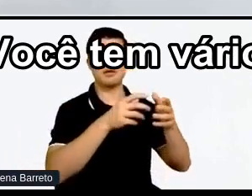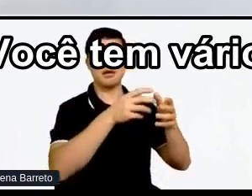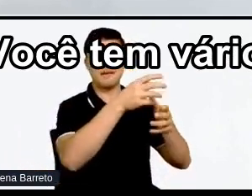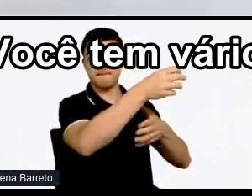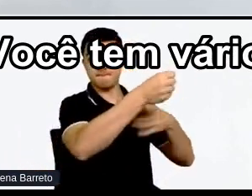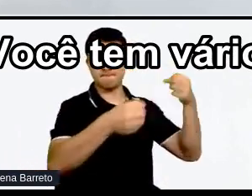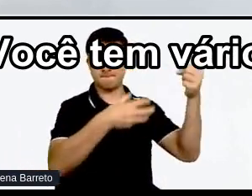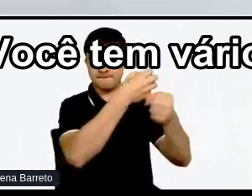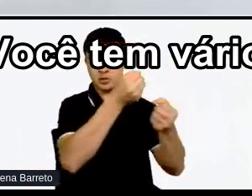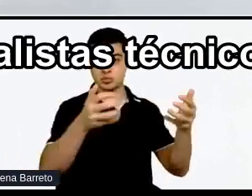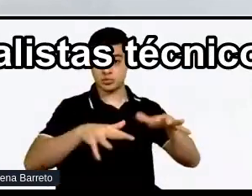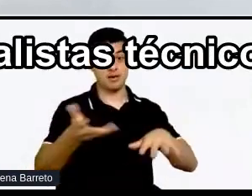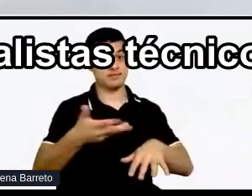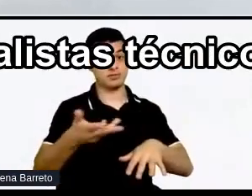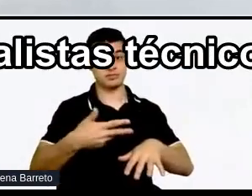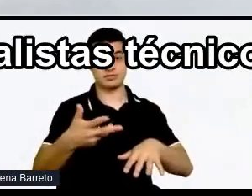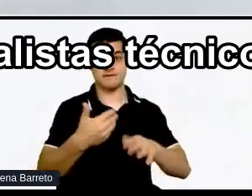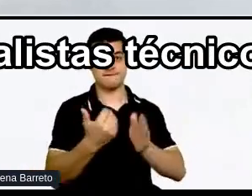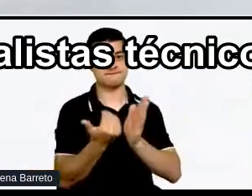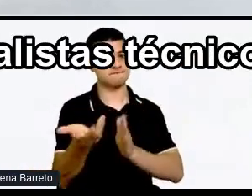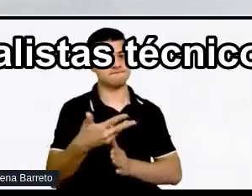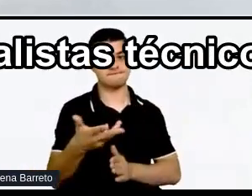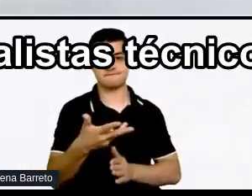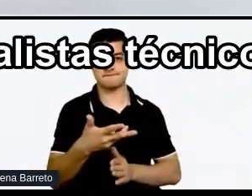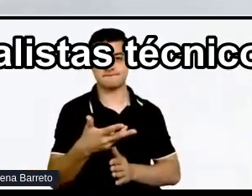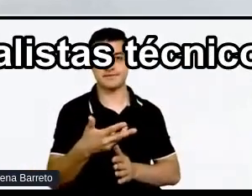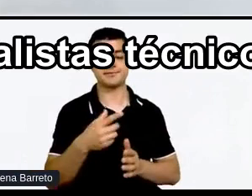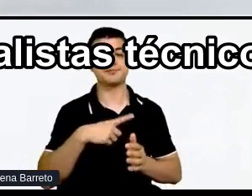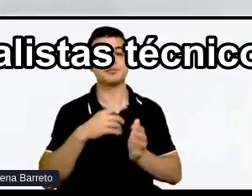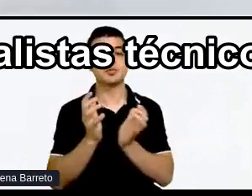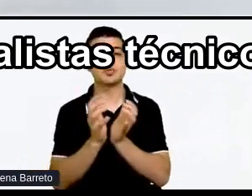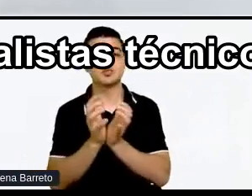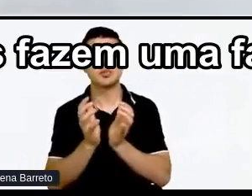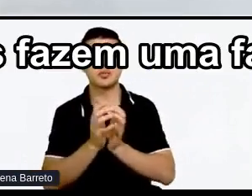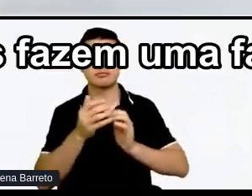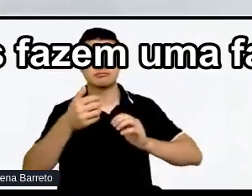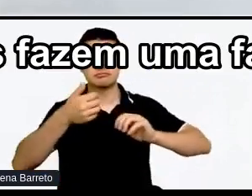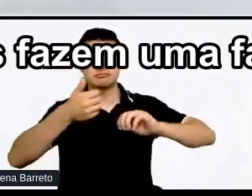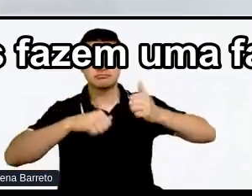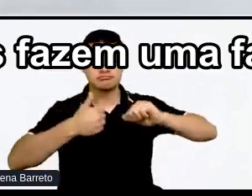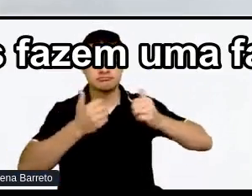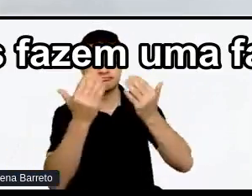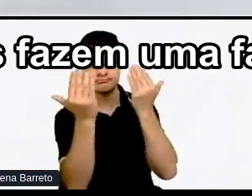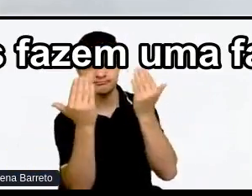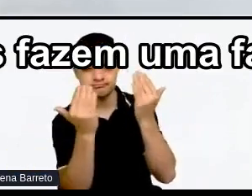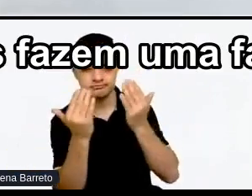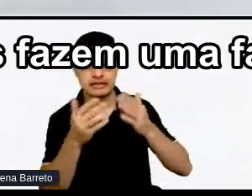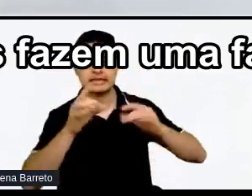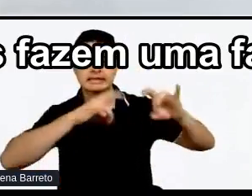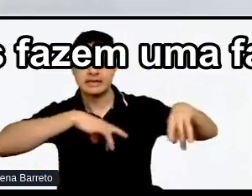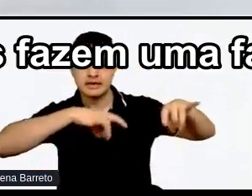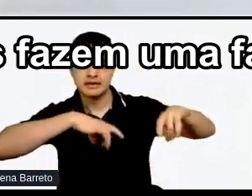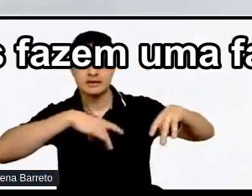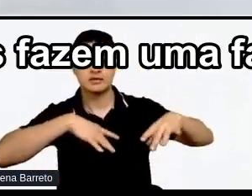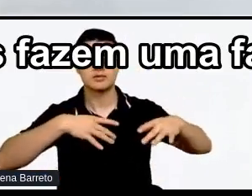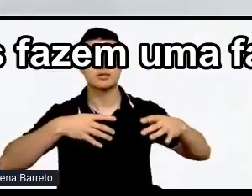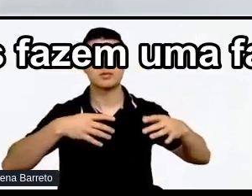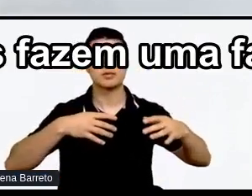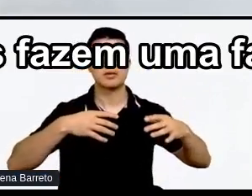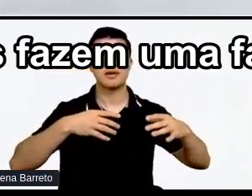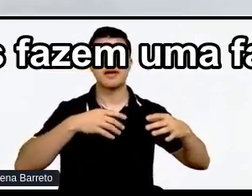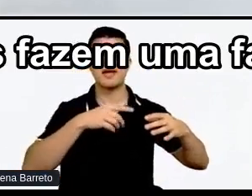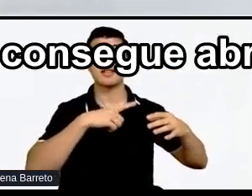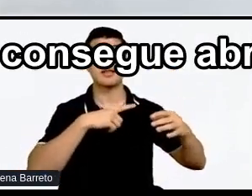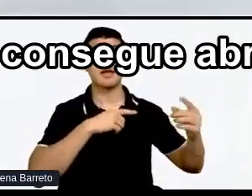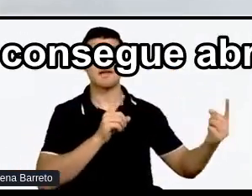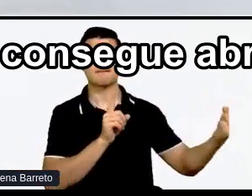vários, né, mentores ali, especialistas técnicos e comportamentais, que eles fazem uma fase individual e